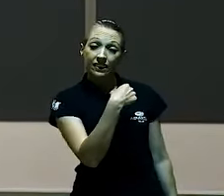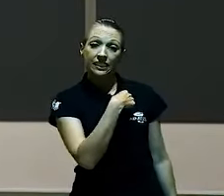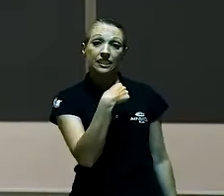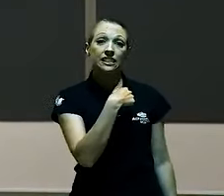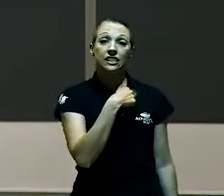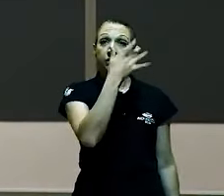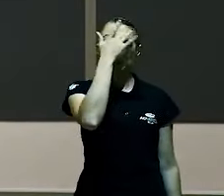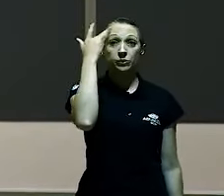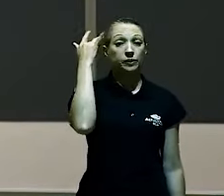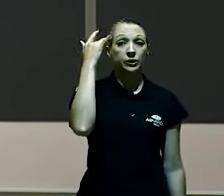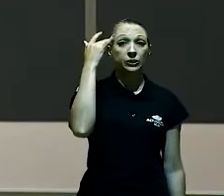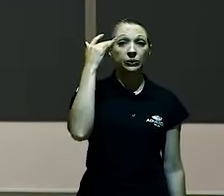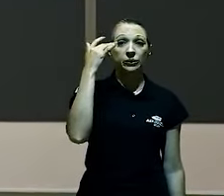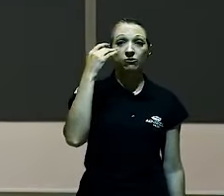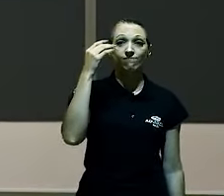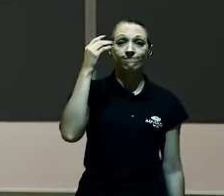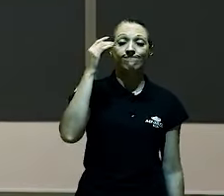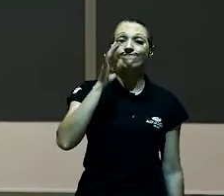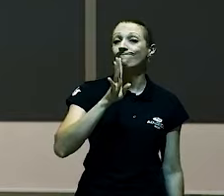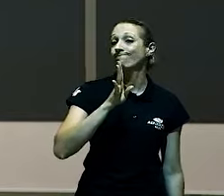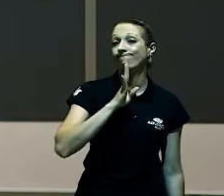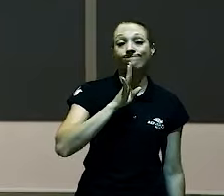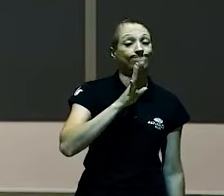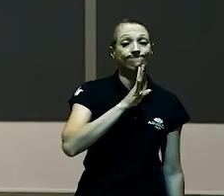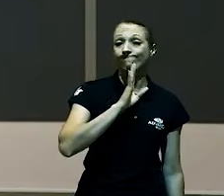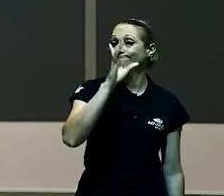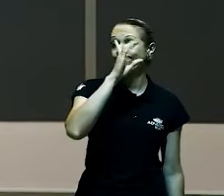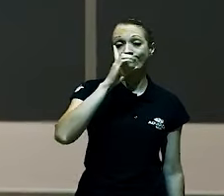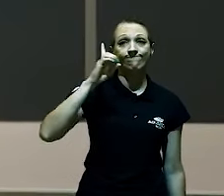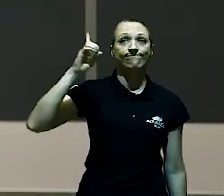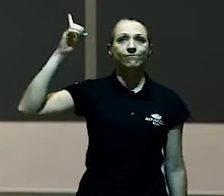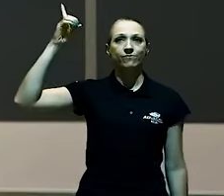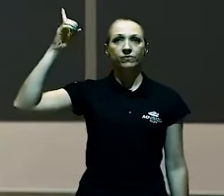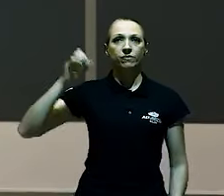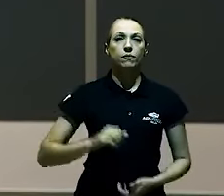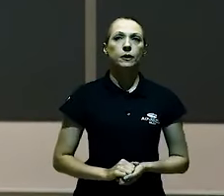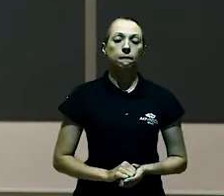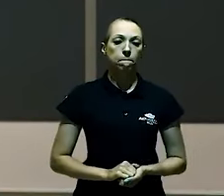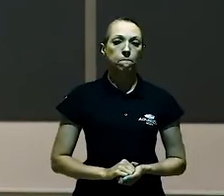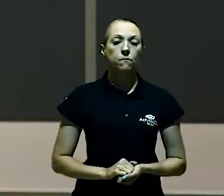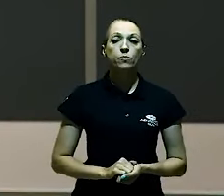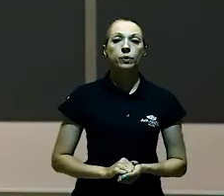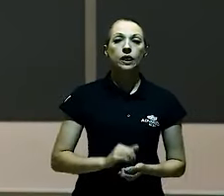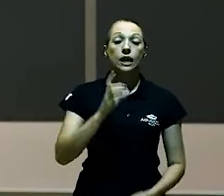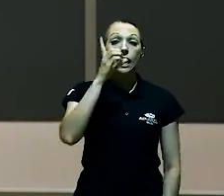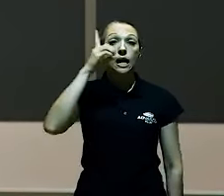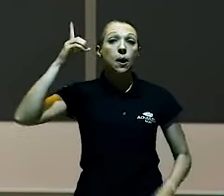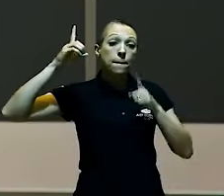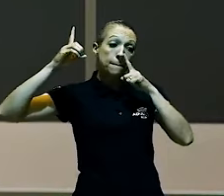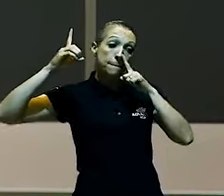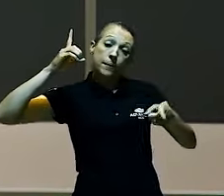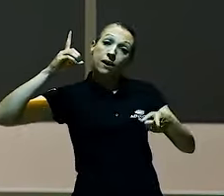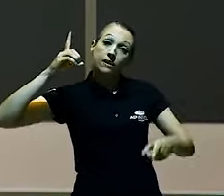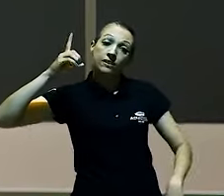ou conhecido. E aí está o chamado de Jonas no versículo 2: levante-se, vá à grande cidade de Nínive e pregue